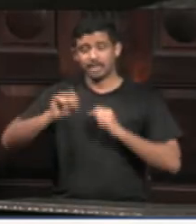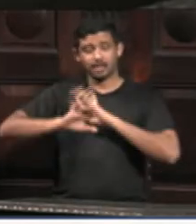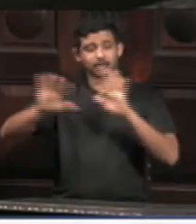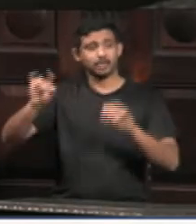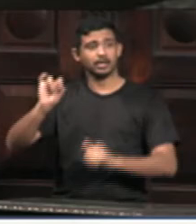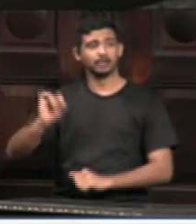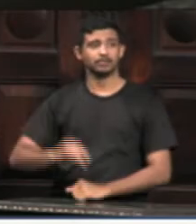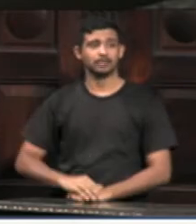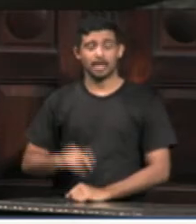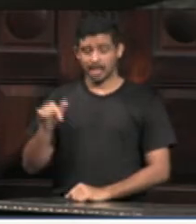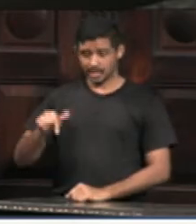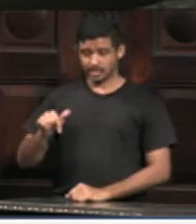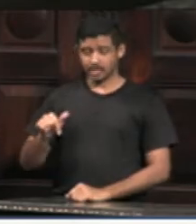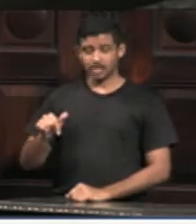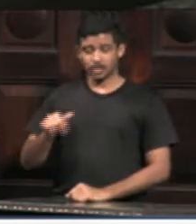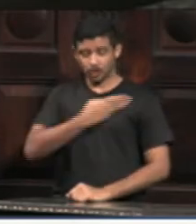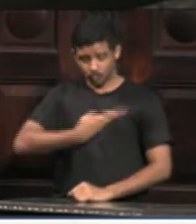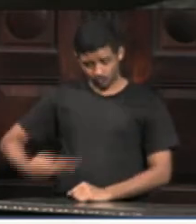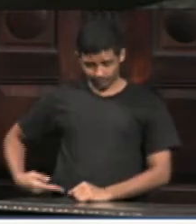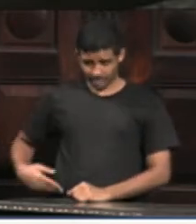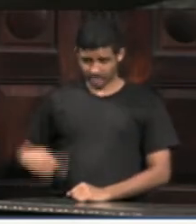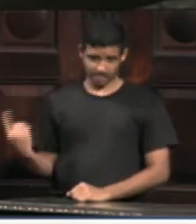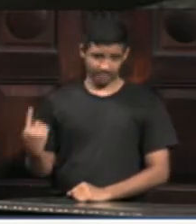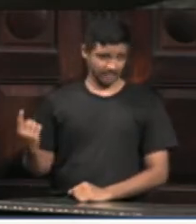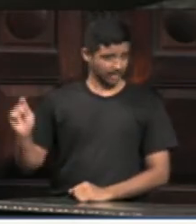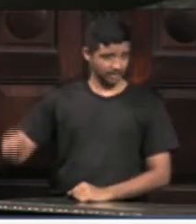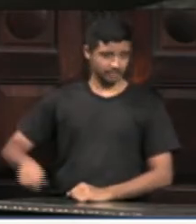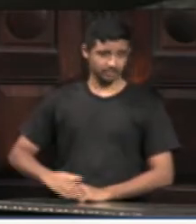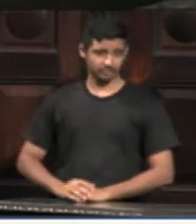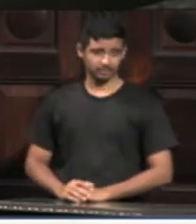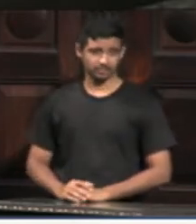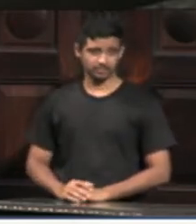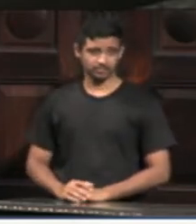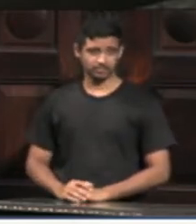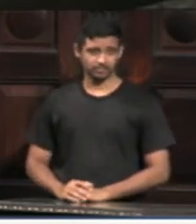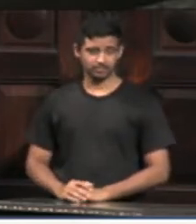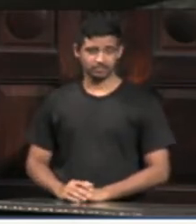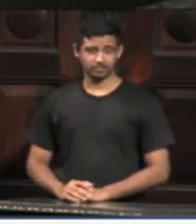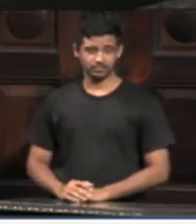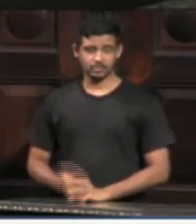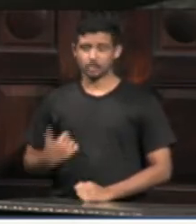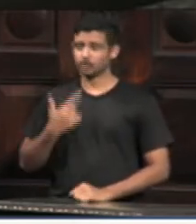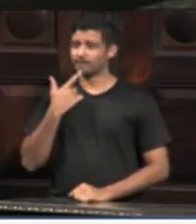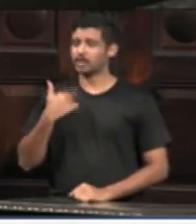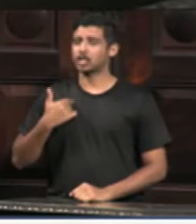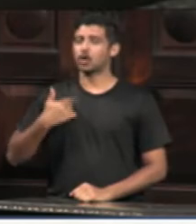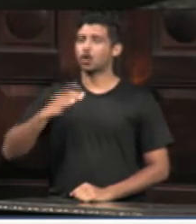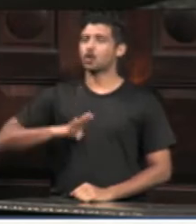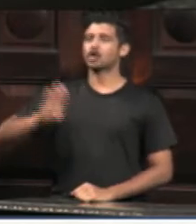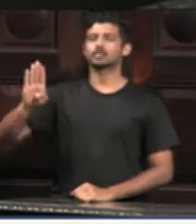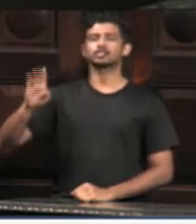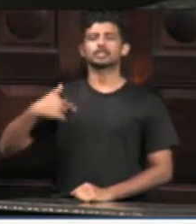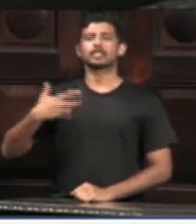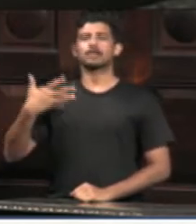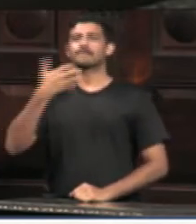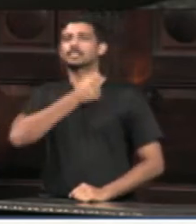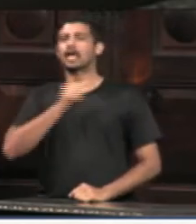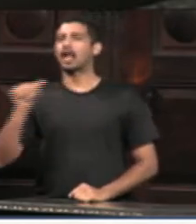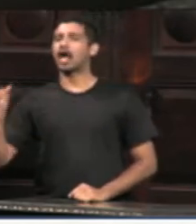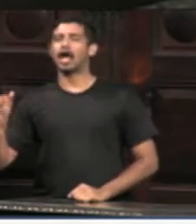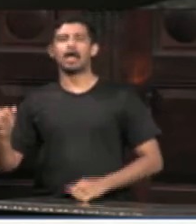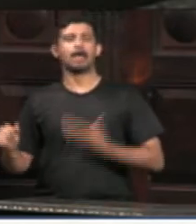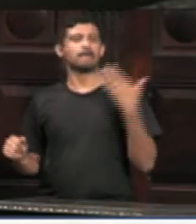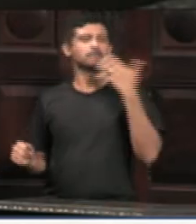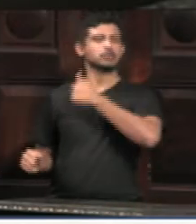poder é independente. E eu não estou subordinando a minha candidatura à vitória de A ou à vitória de B. Eu